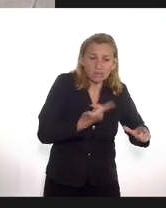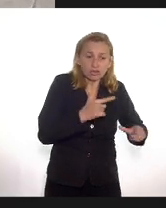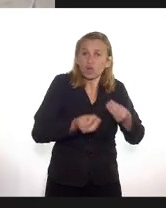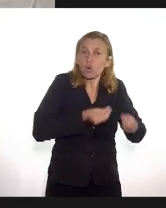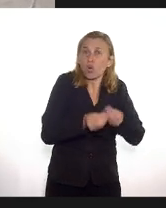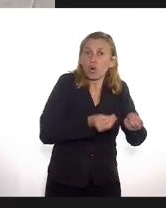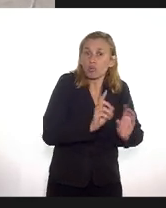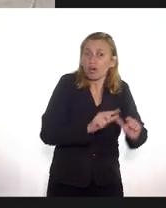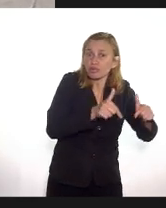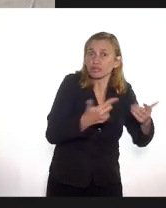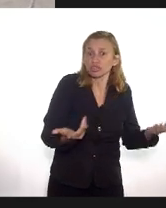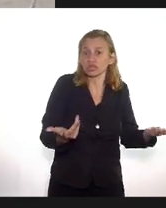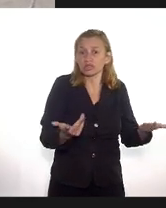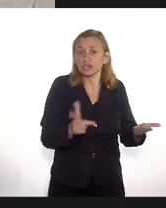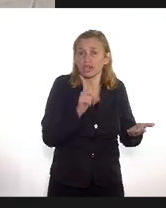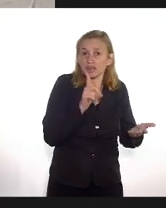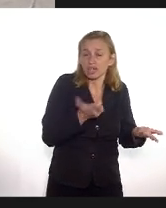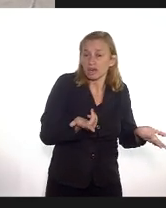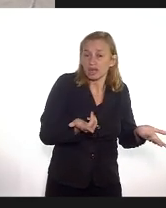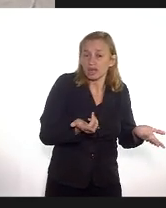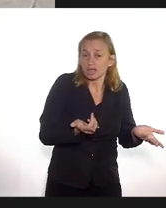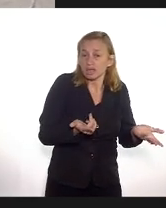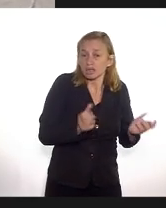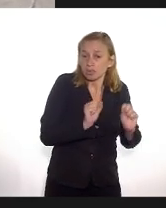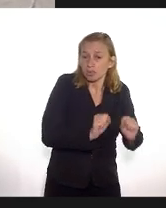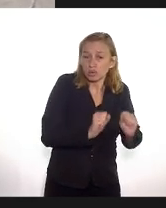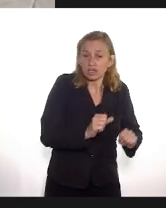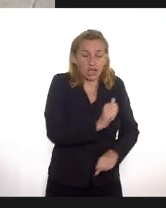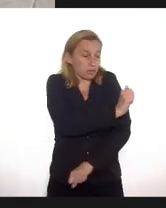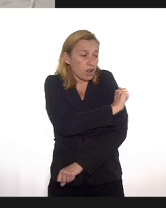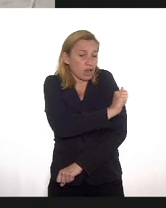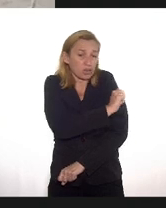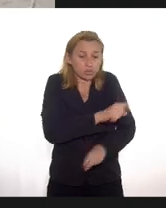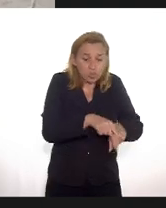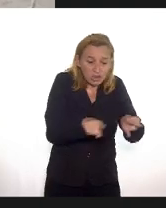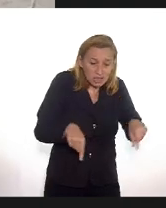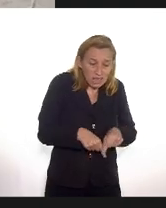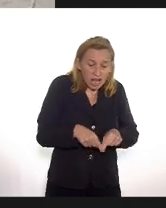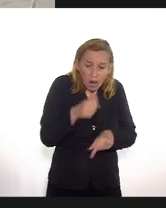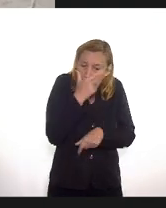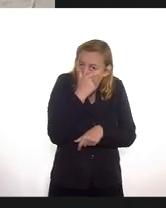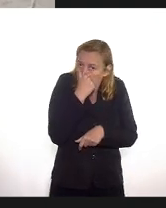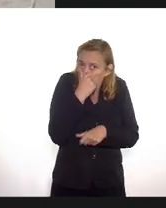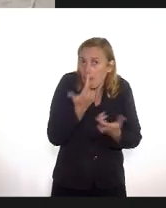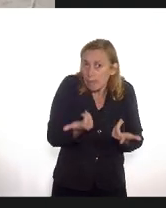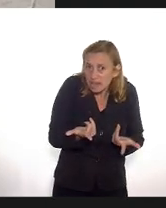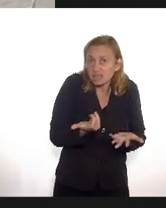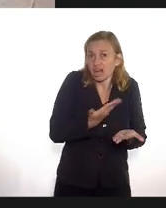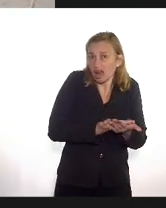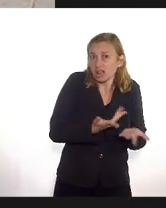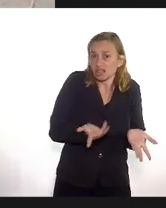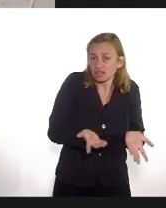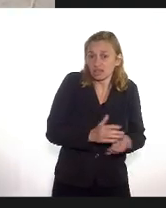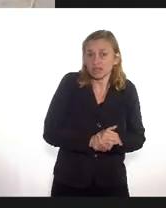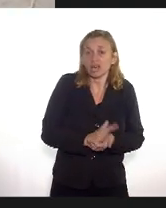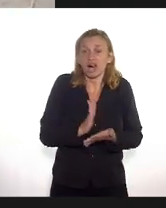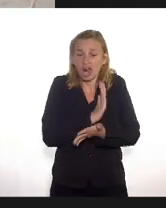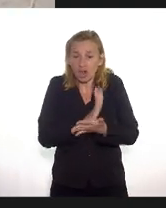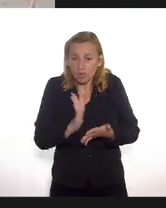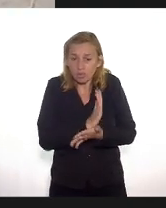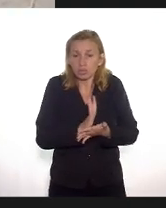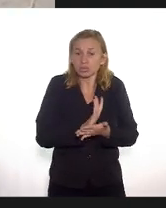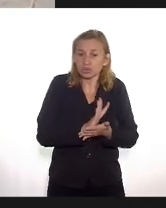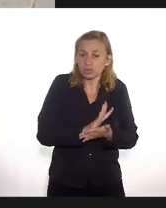gente não tem condições nenhuma de poder colocar um aluno numa sala pequena, apertada. Alguns já sabem sobre